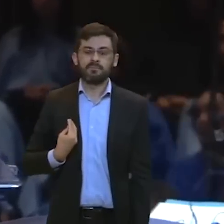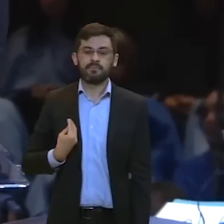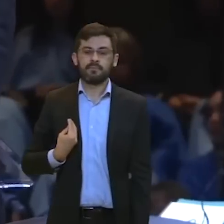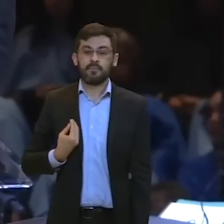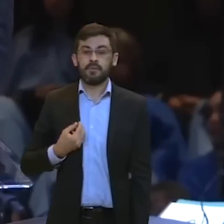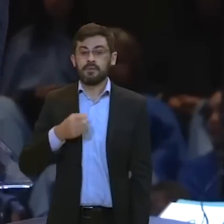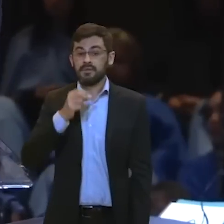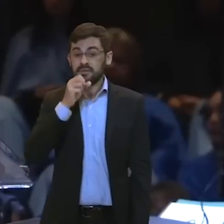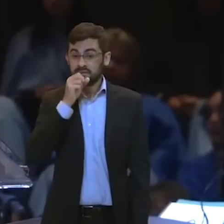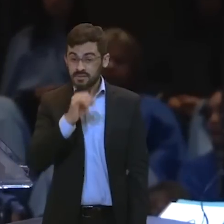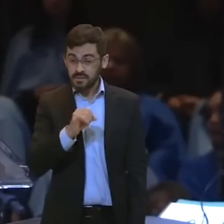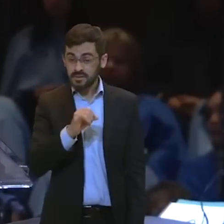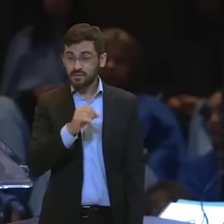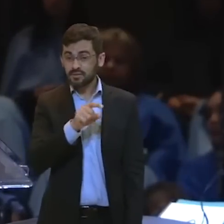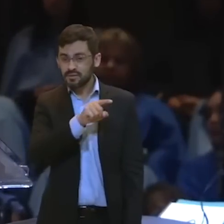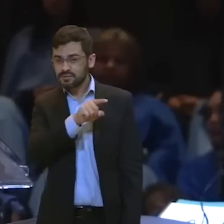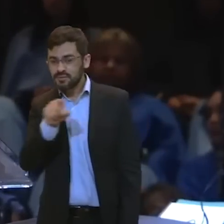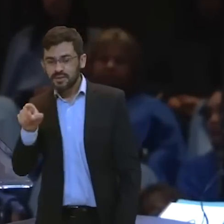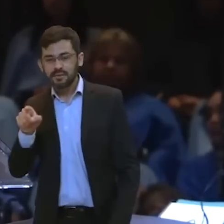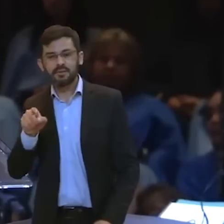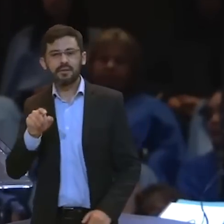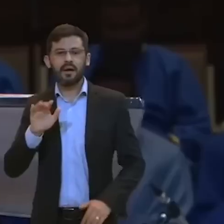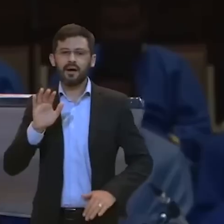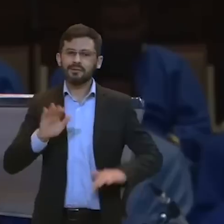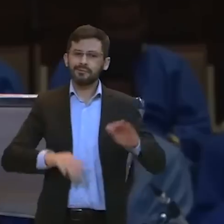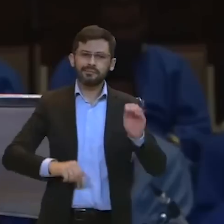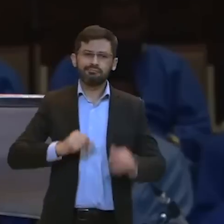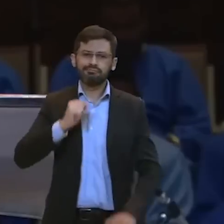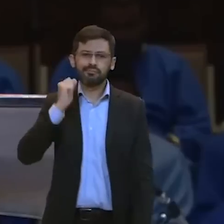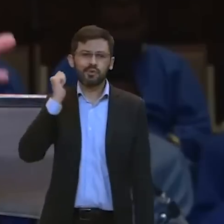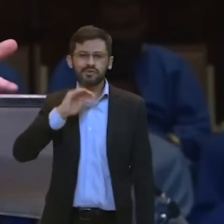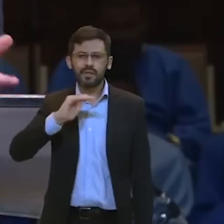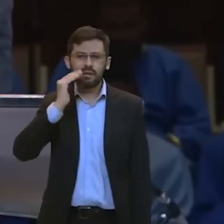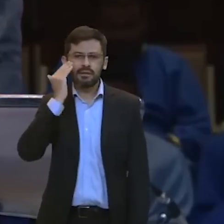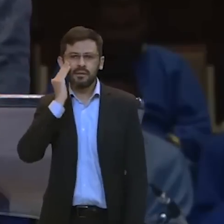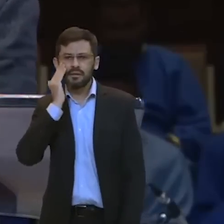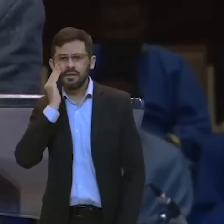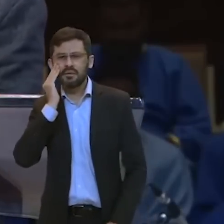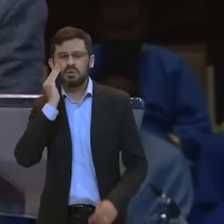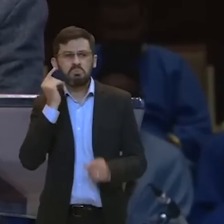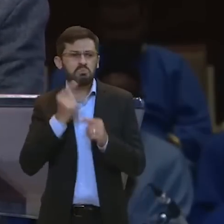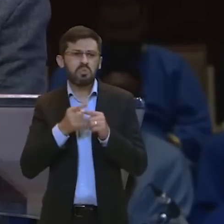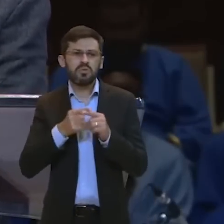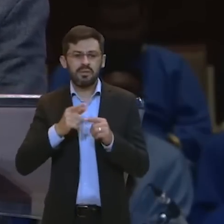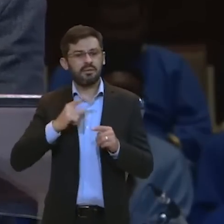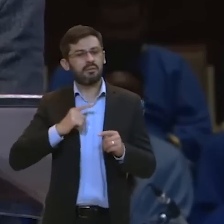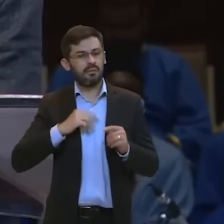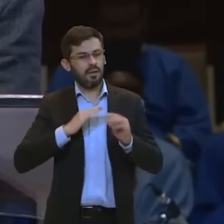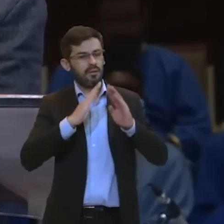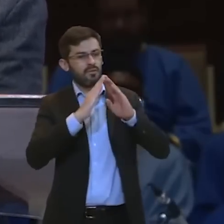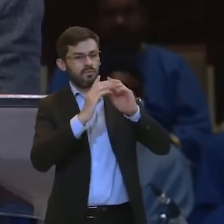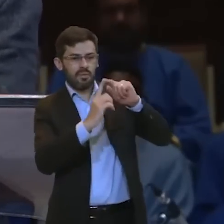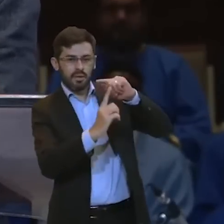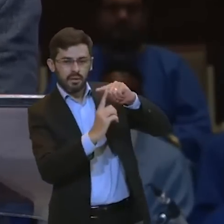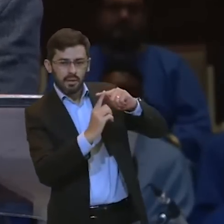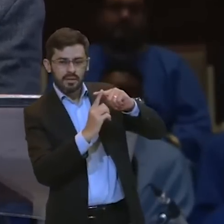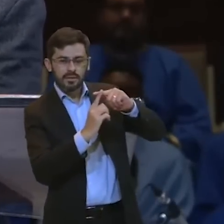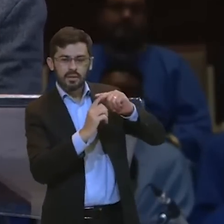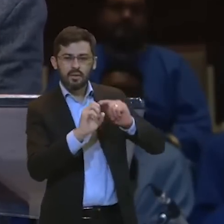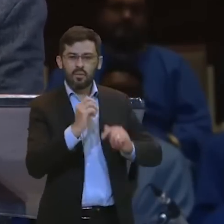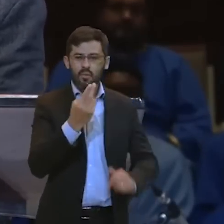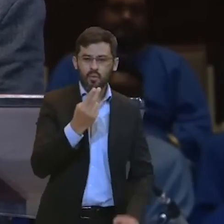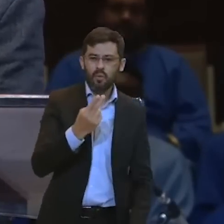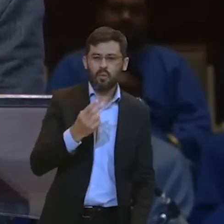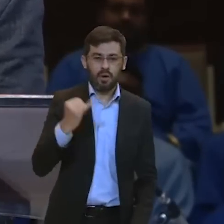Se você não é capaz de entender por que existe um templo, ou qual o valor de